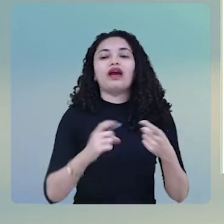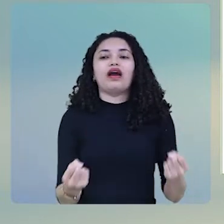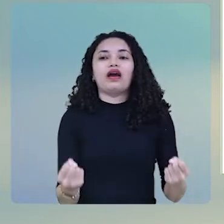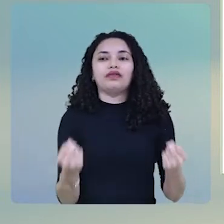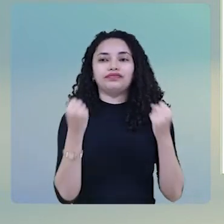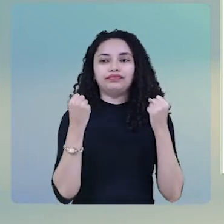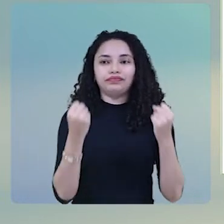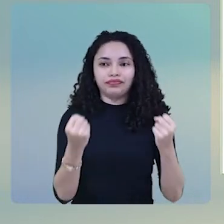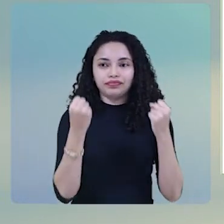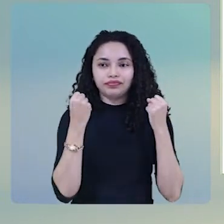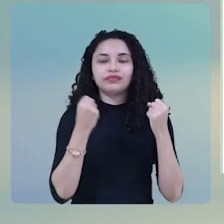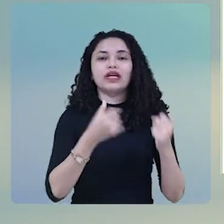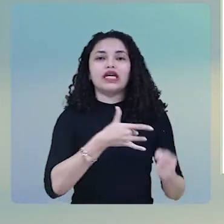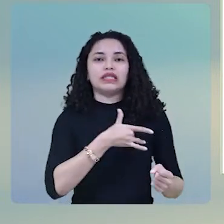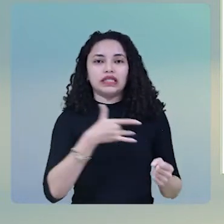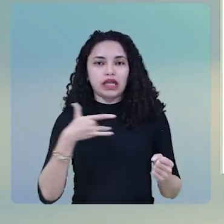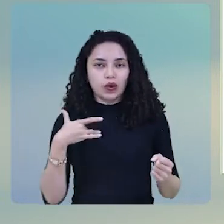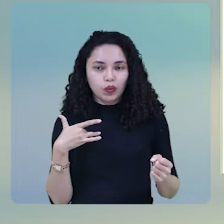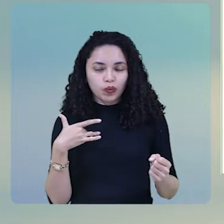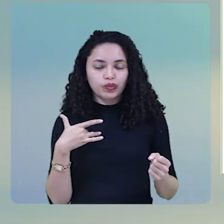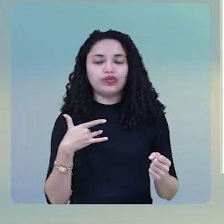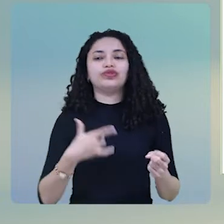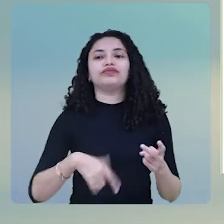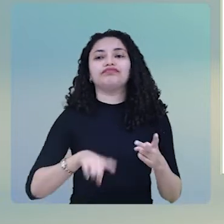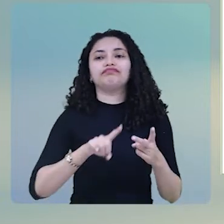e saúde, vamos conceituar.